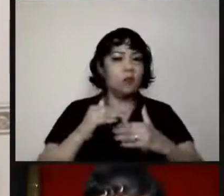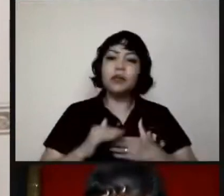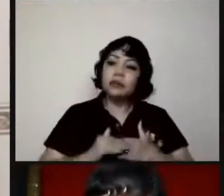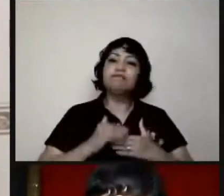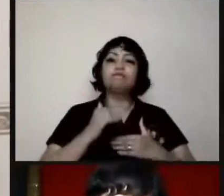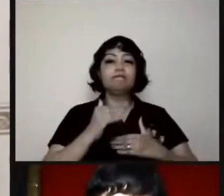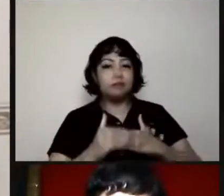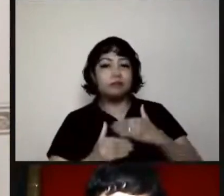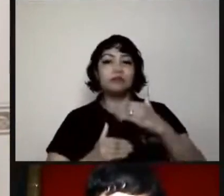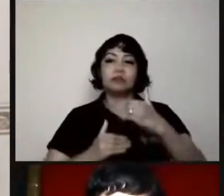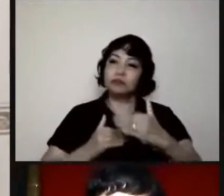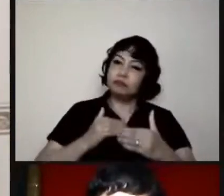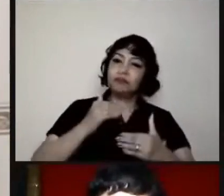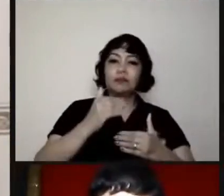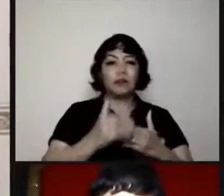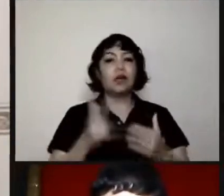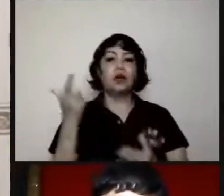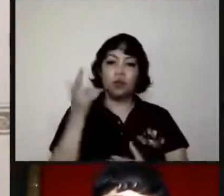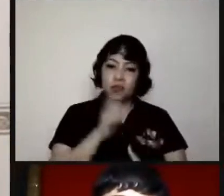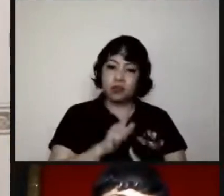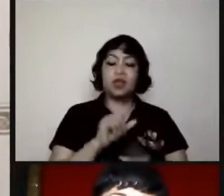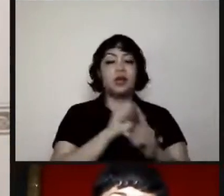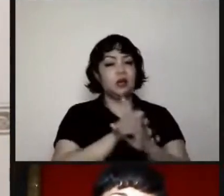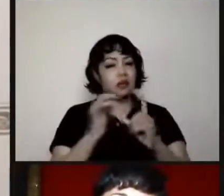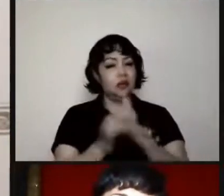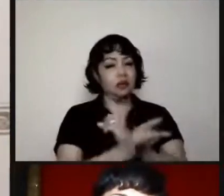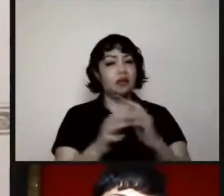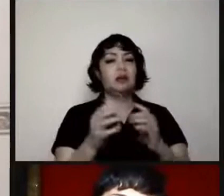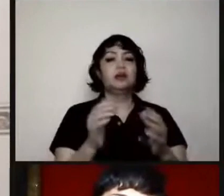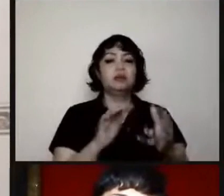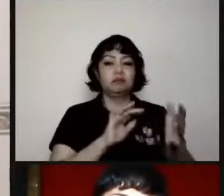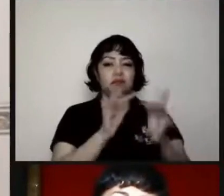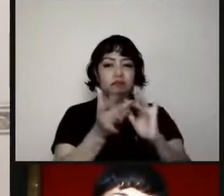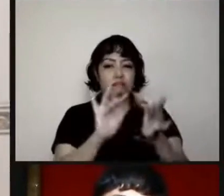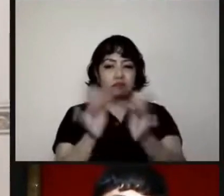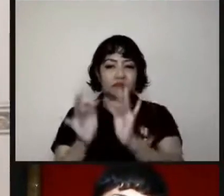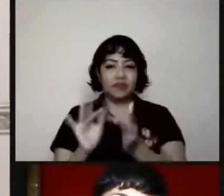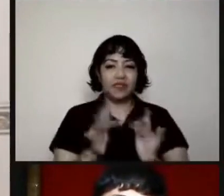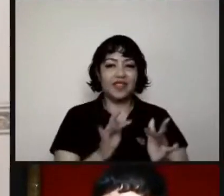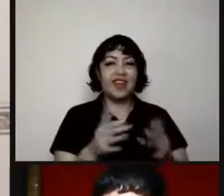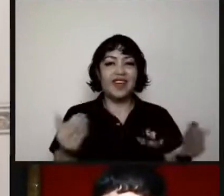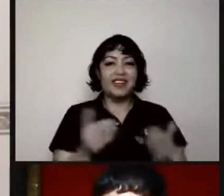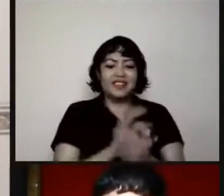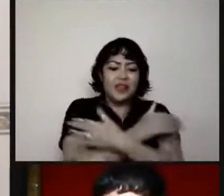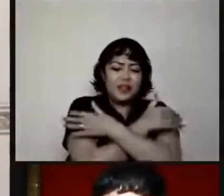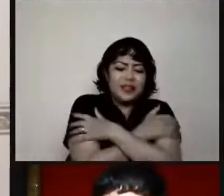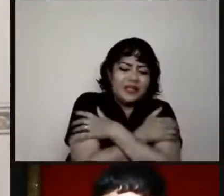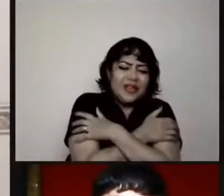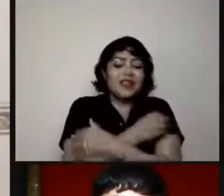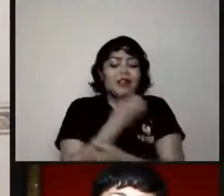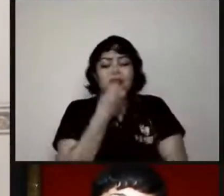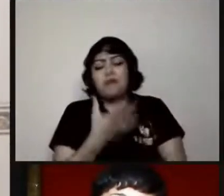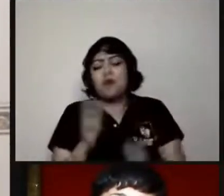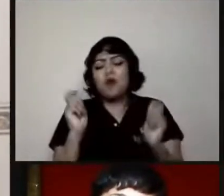está conseguindo essa socialização, esse abraço, esses dias a gente um abraçando o outro na escola, ai, que bom poder